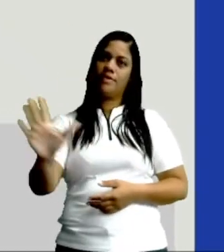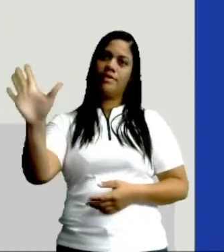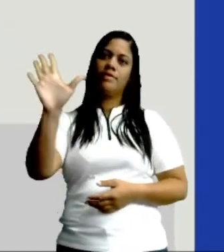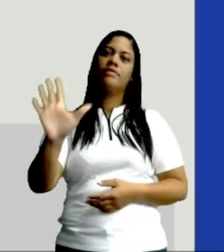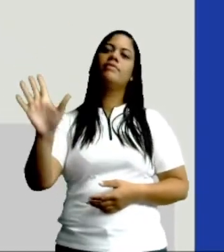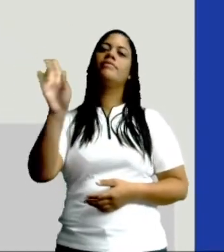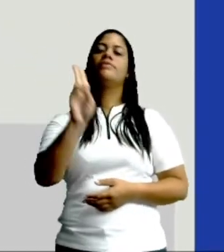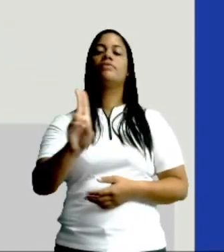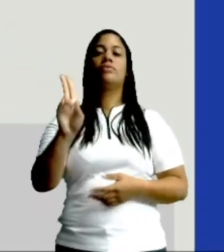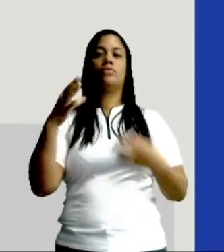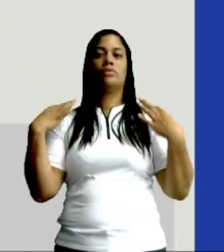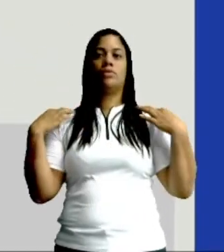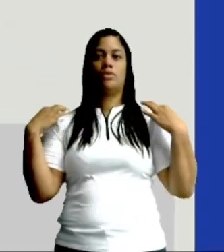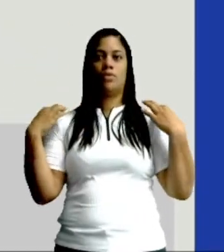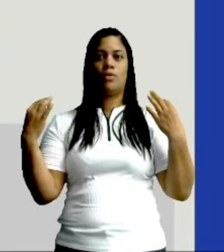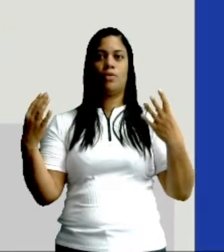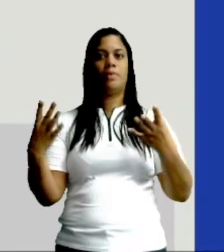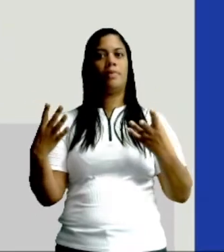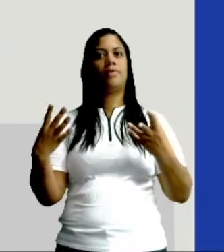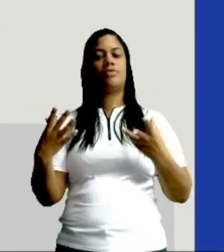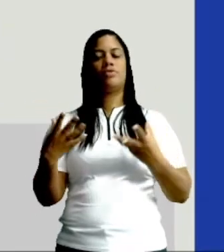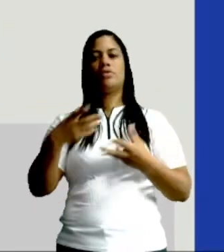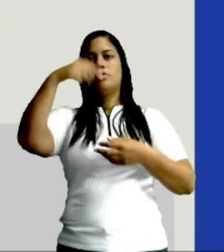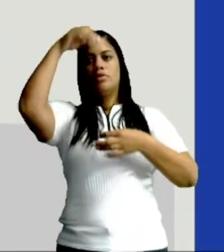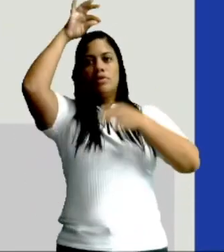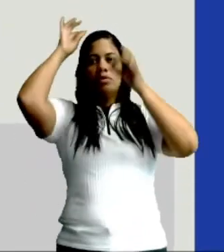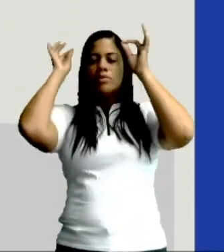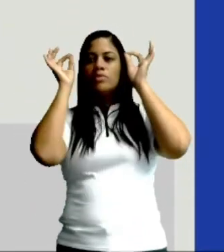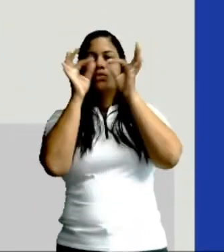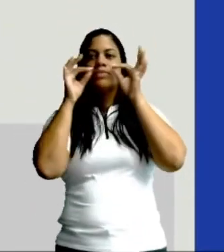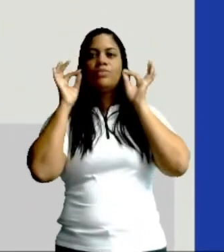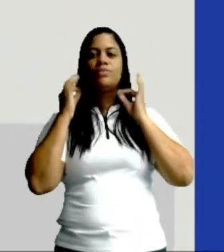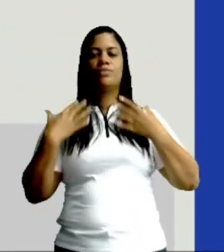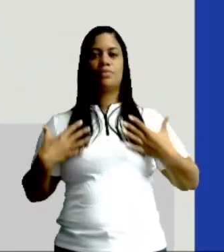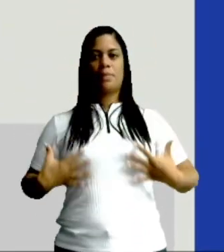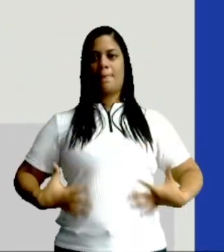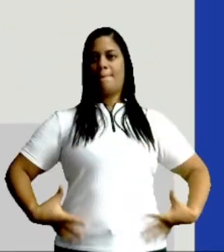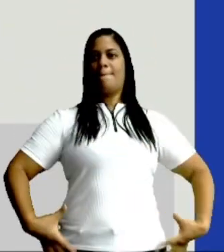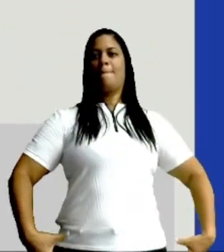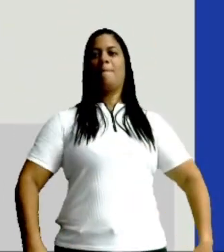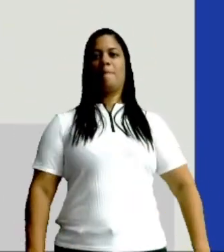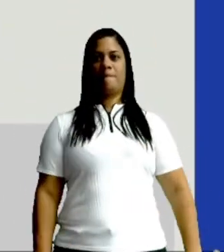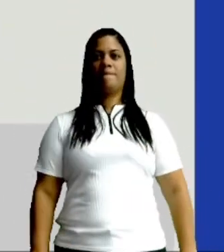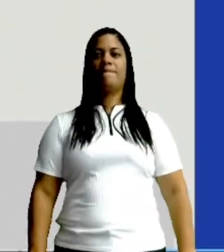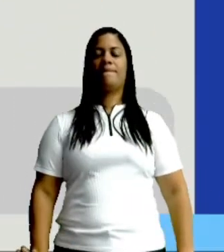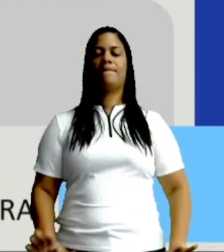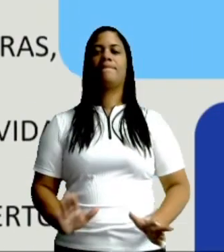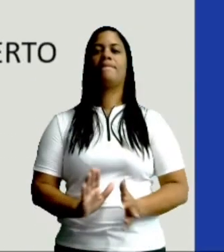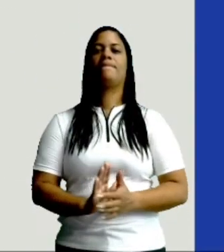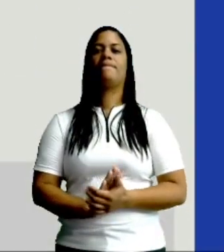Eles costumam vestir-se com panos no rosto e grandes túnicas.